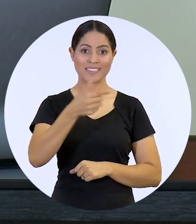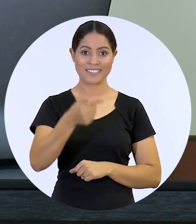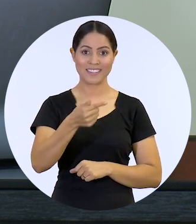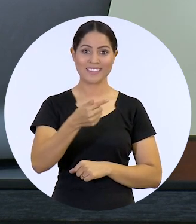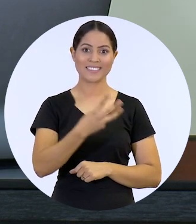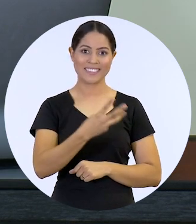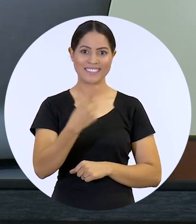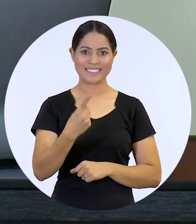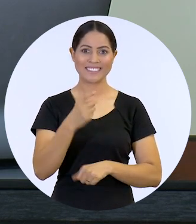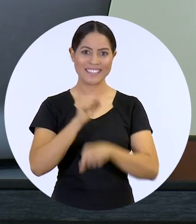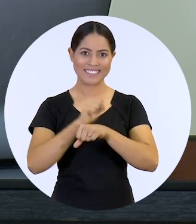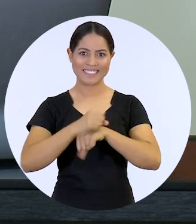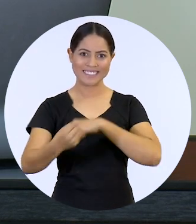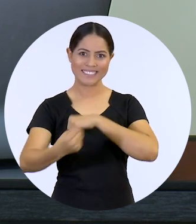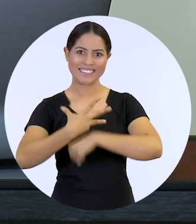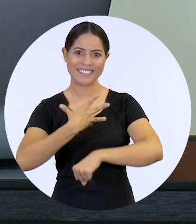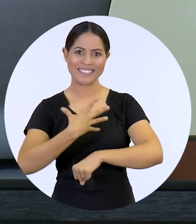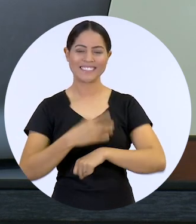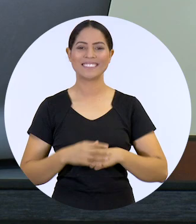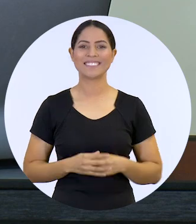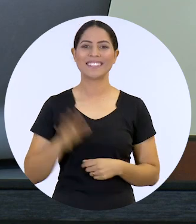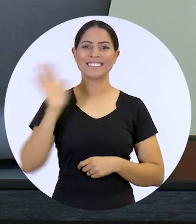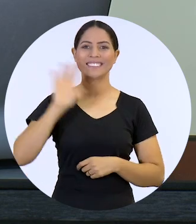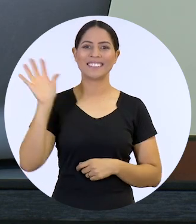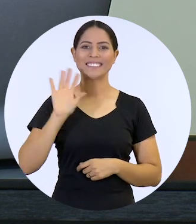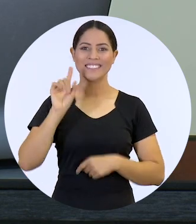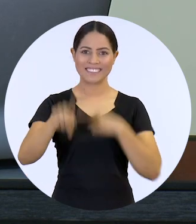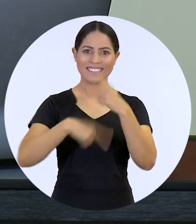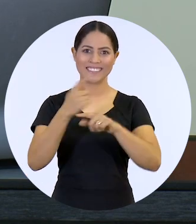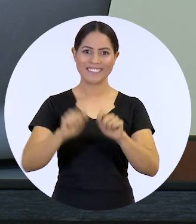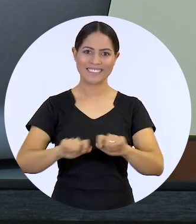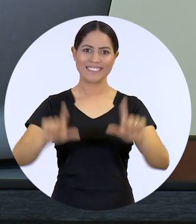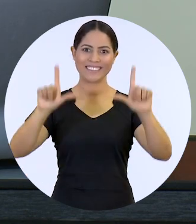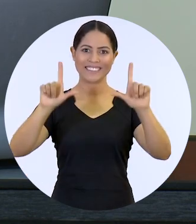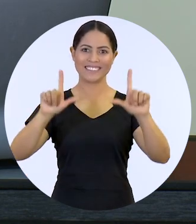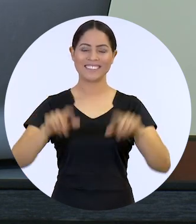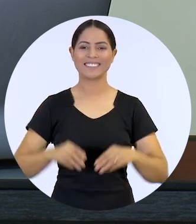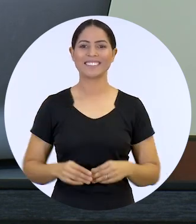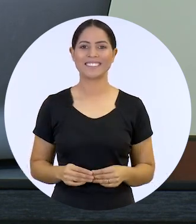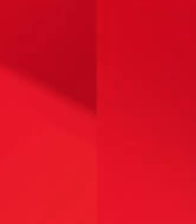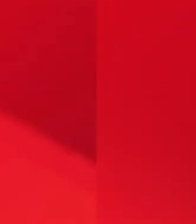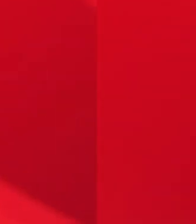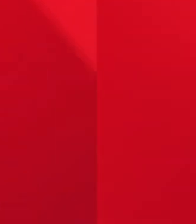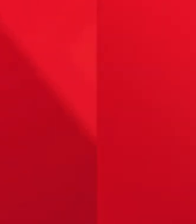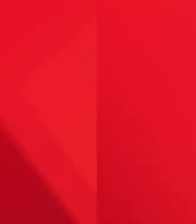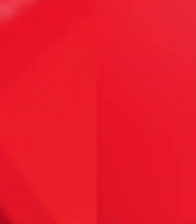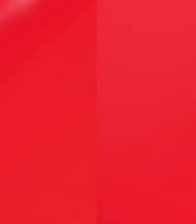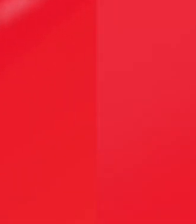999194731. Fico esperando a sua mensagem. Tchau, tchau e até o próximo.